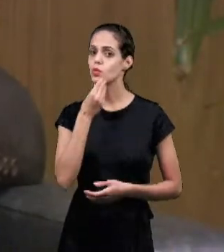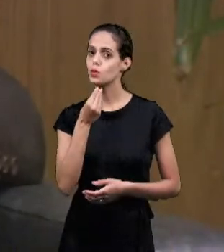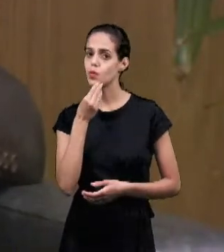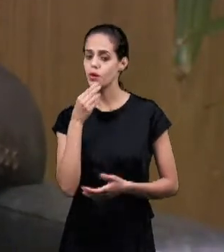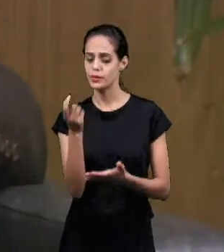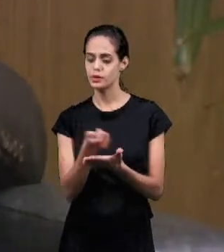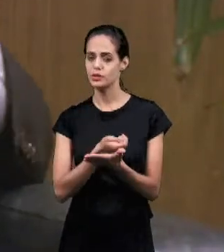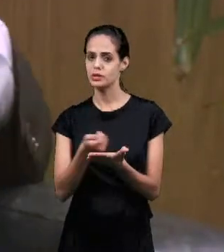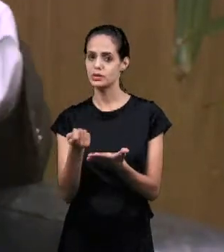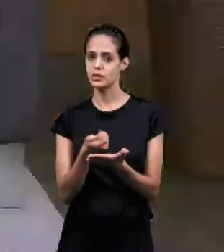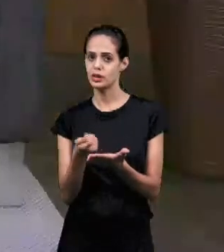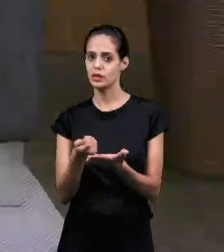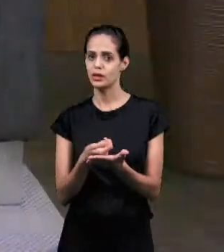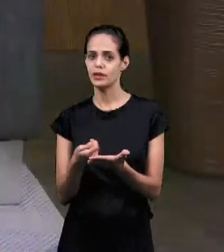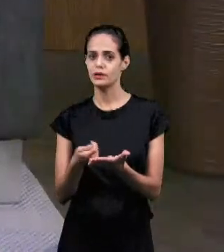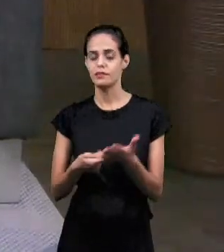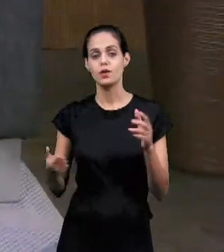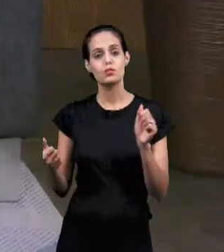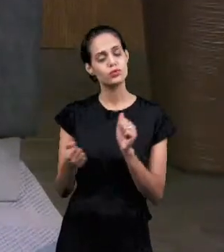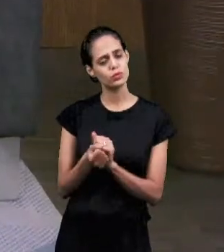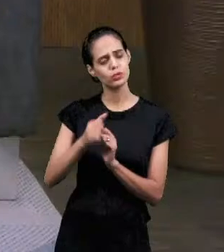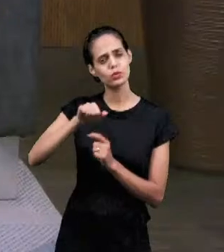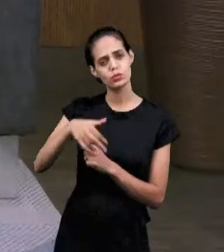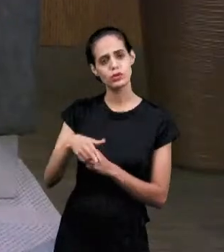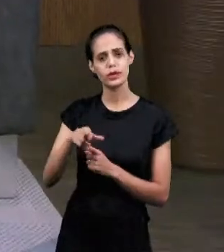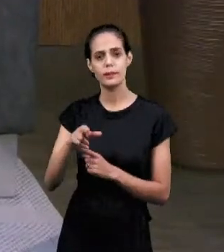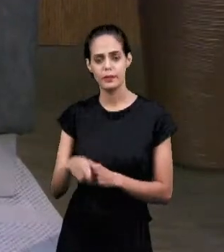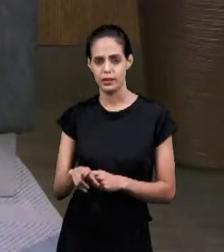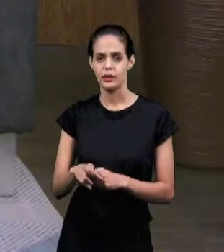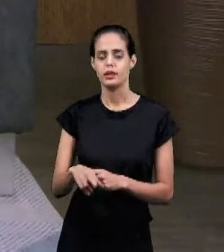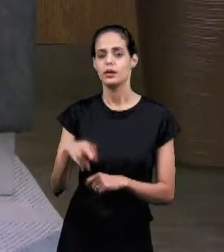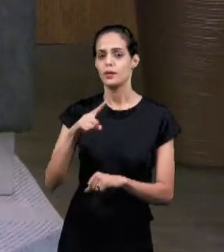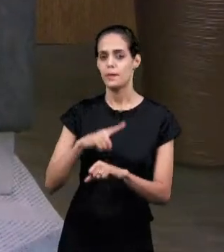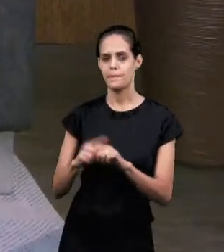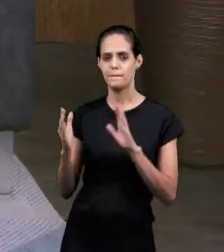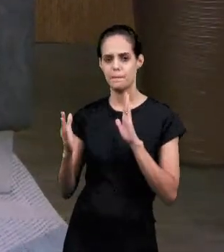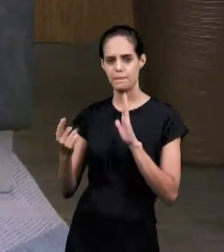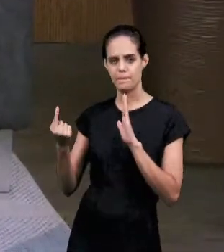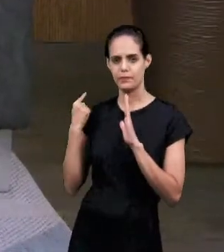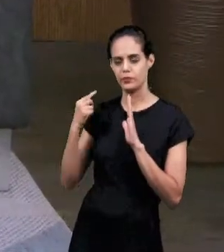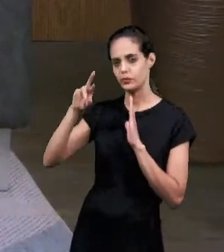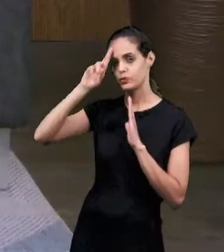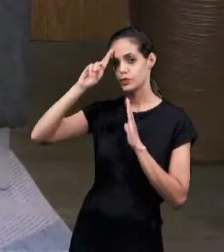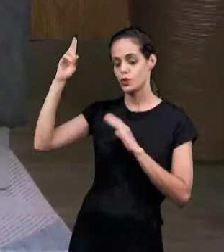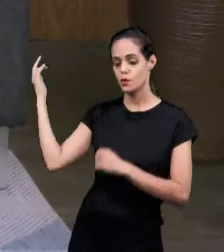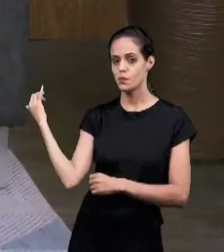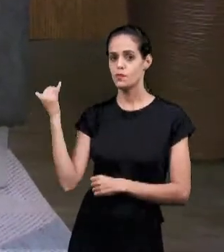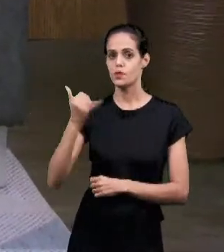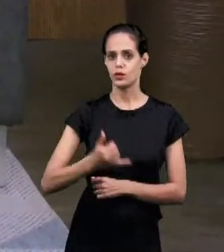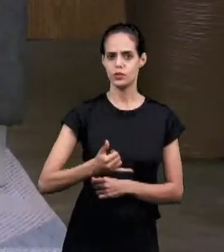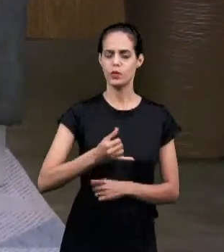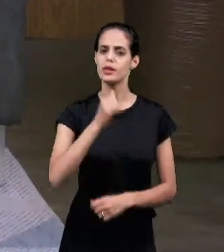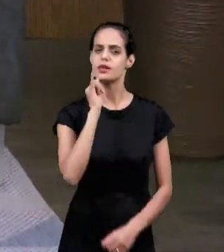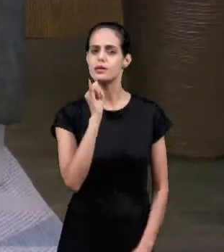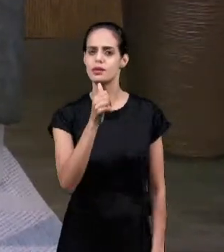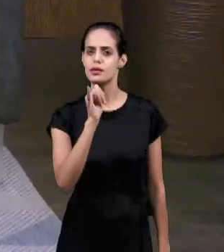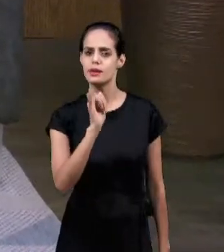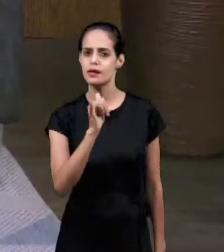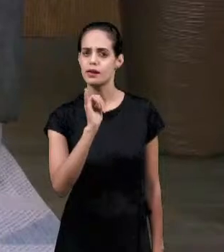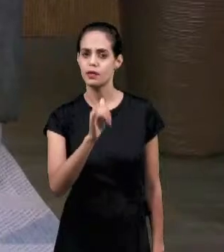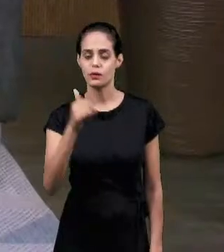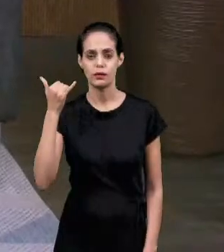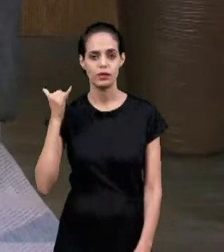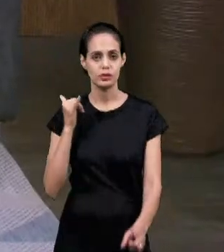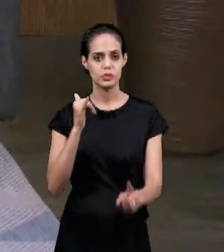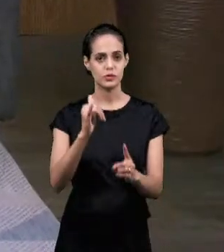do escriba. Que teve junto com ele no momento em que o senhor falou com ele. Ele narrou tantas profecias, mas essa